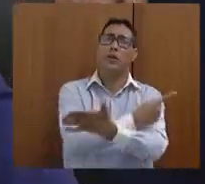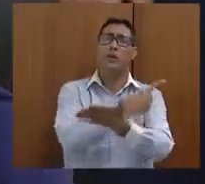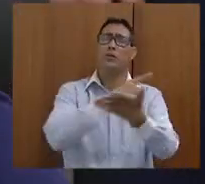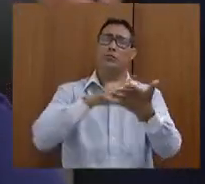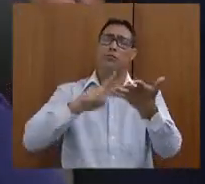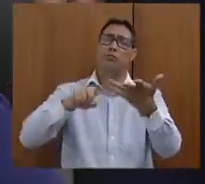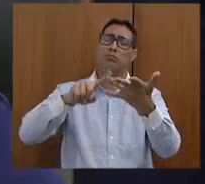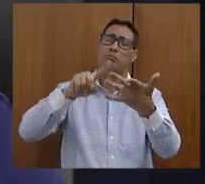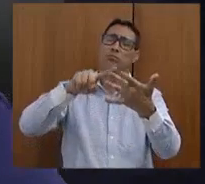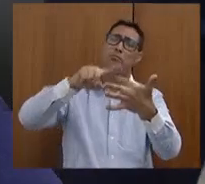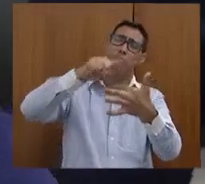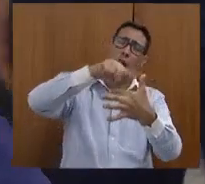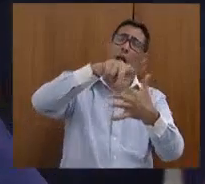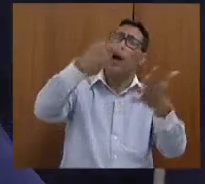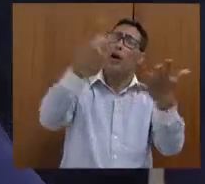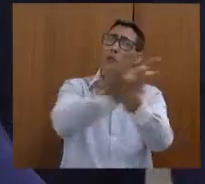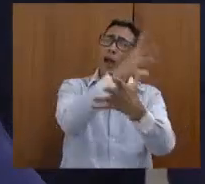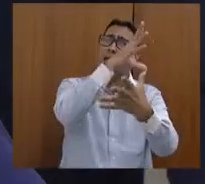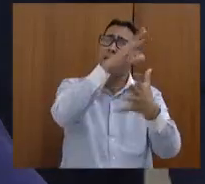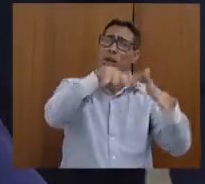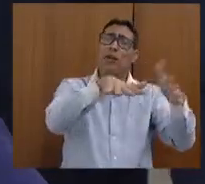que tem sido feito localmente